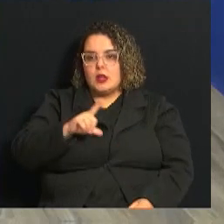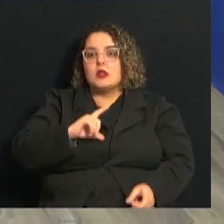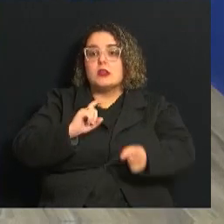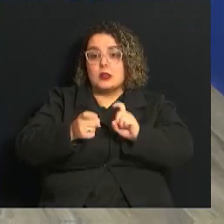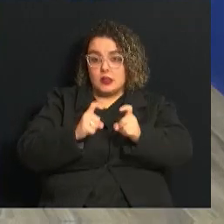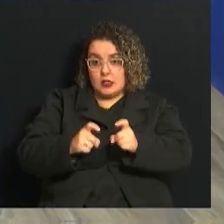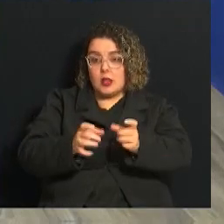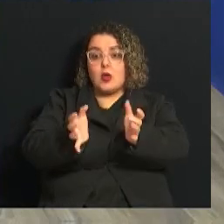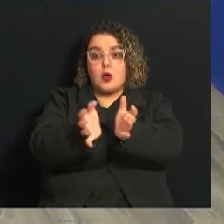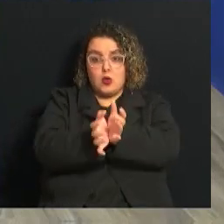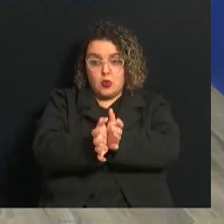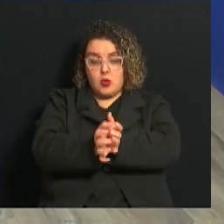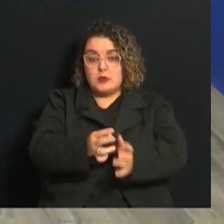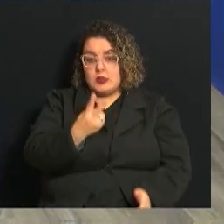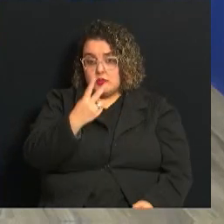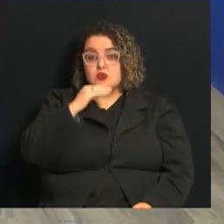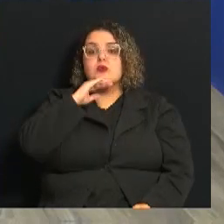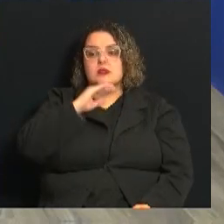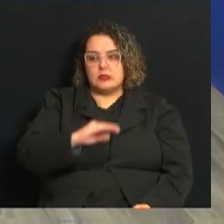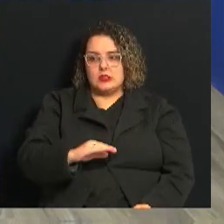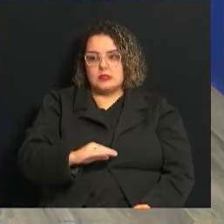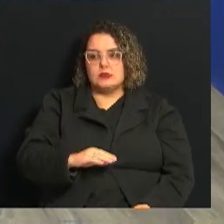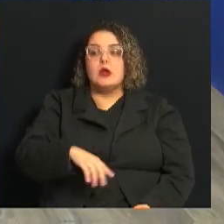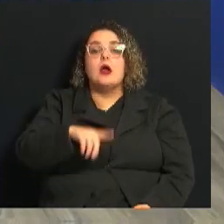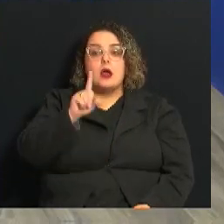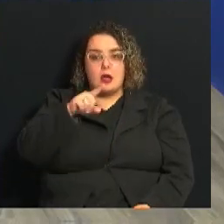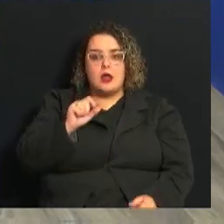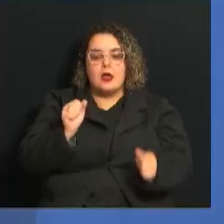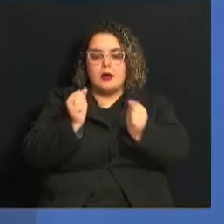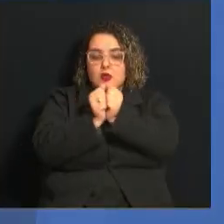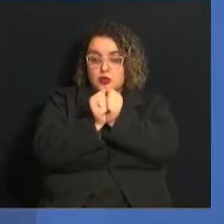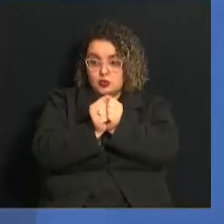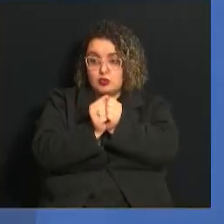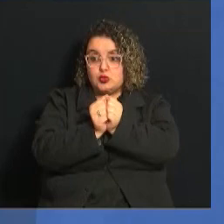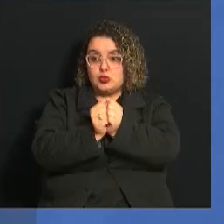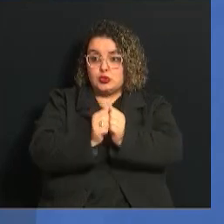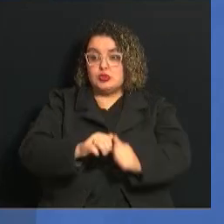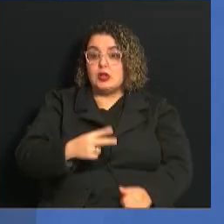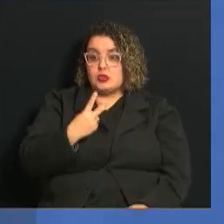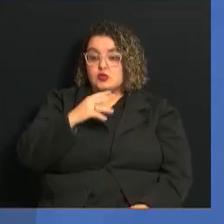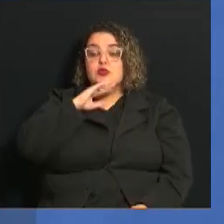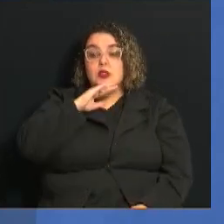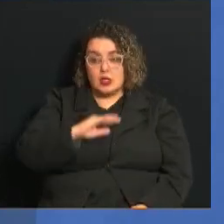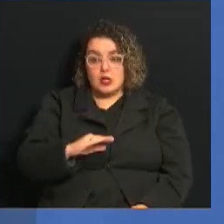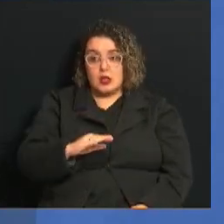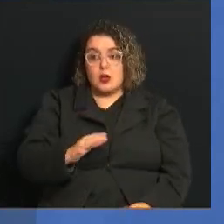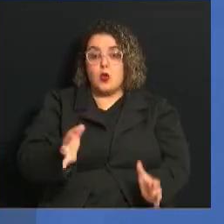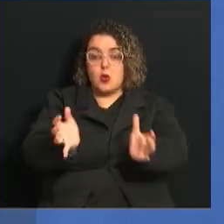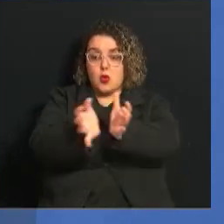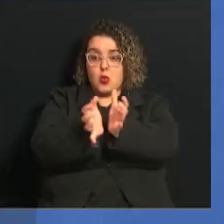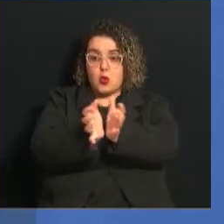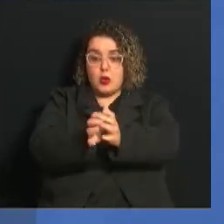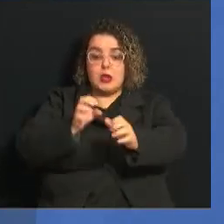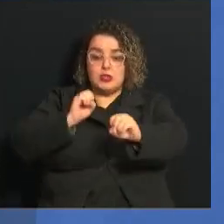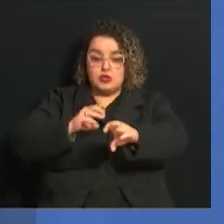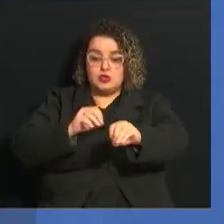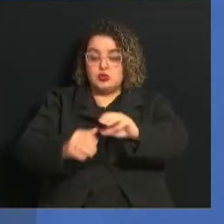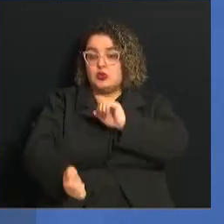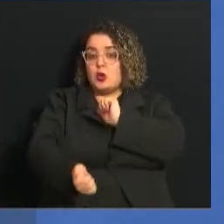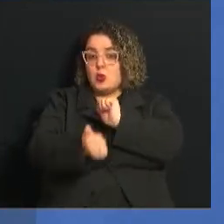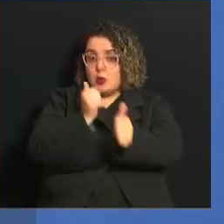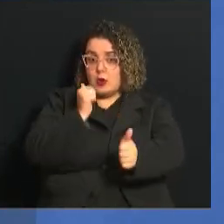reunião de comissão partir das duas horas da tarde quem se reúne daqui a pouquinho as duas horas é a comissão de educação Esporte